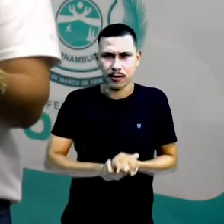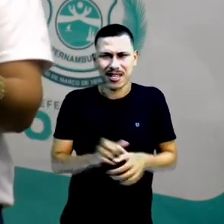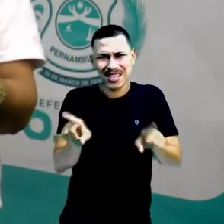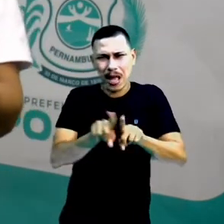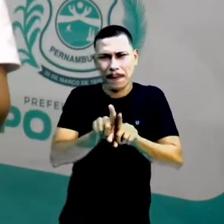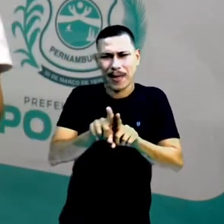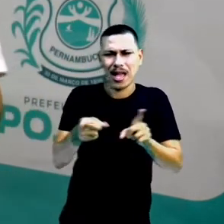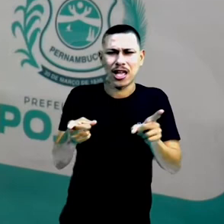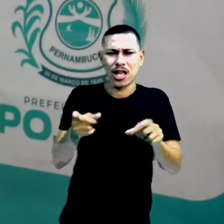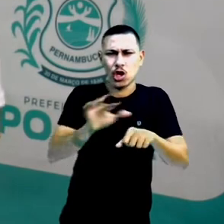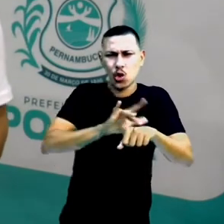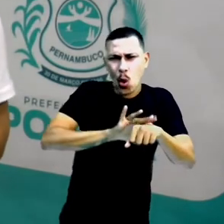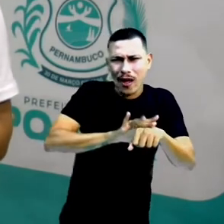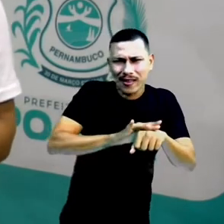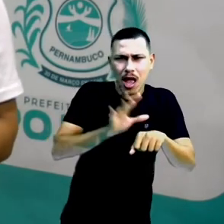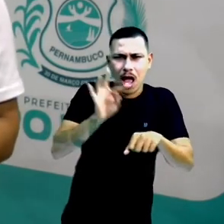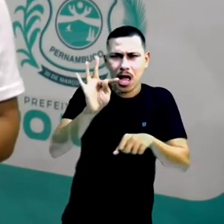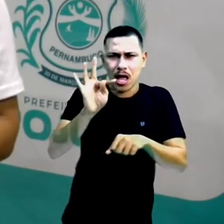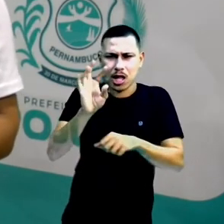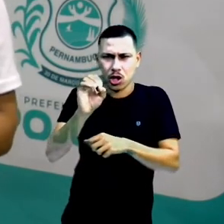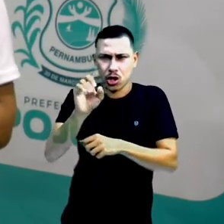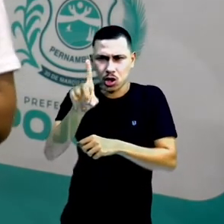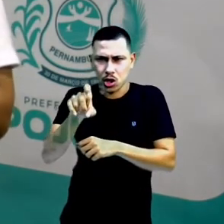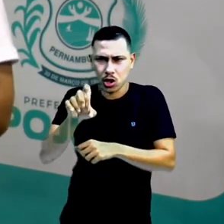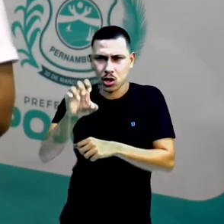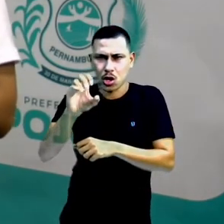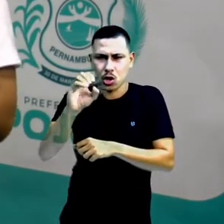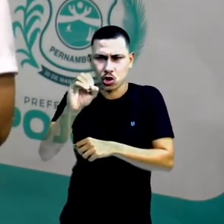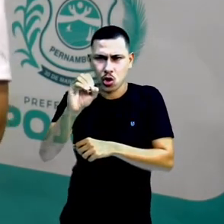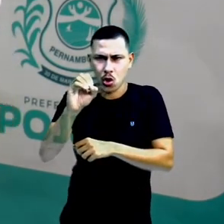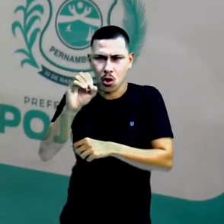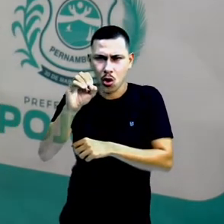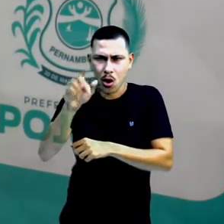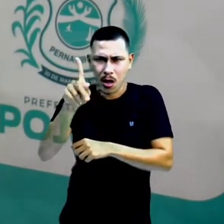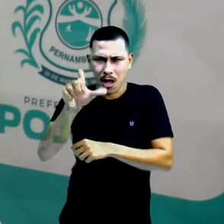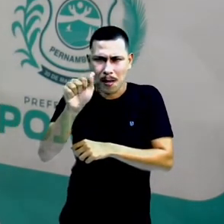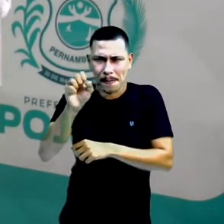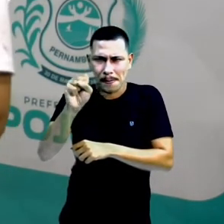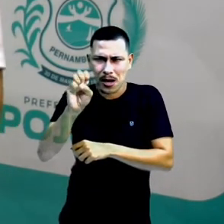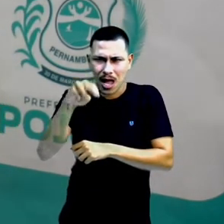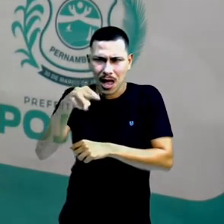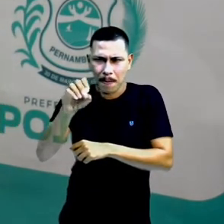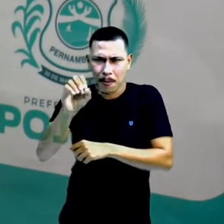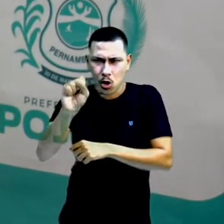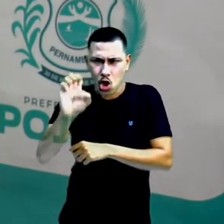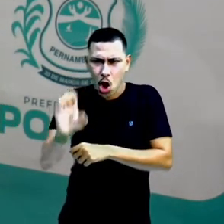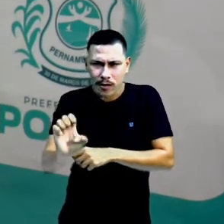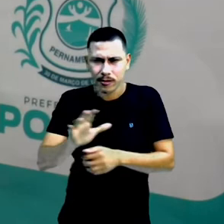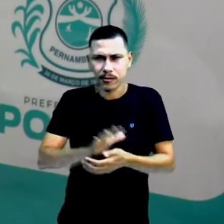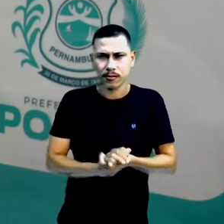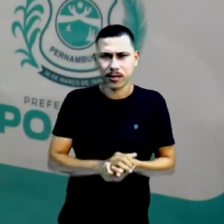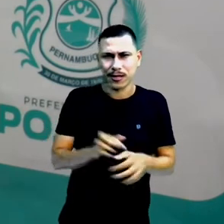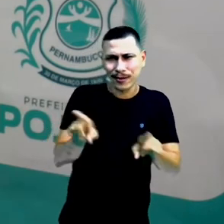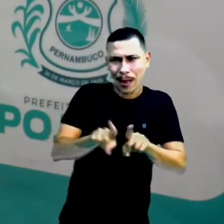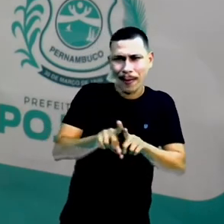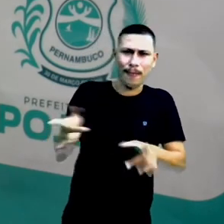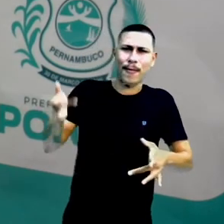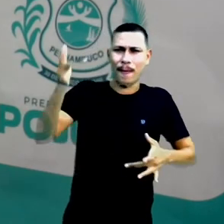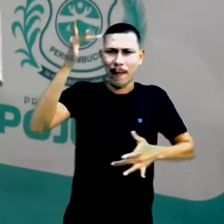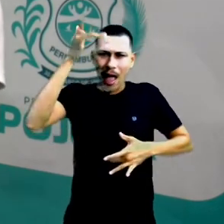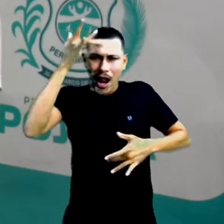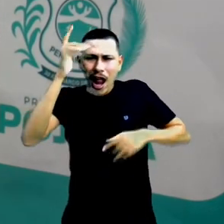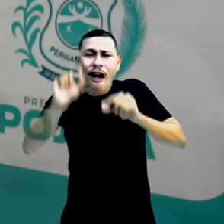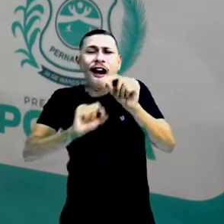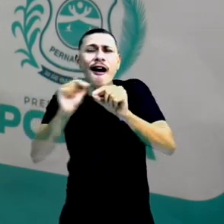O que é que transmite o rato e na urina a malária quem que transmite o